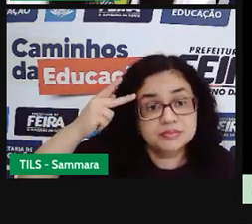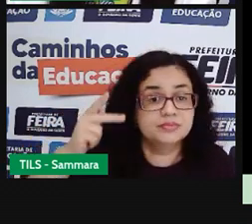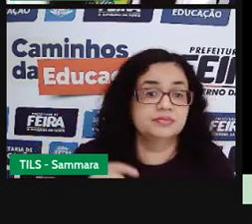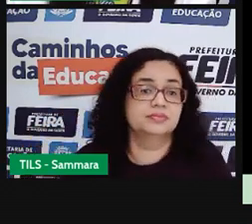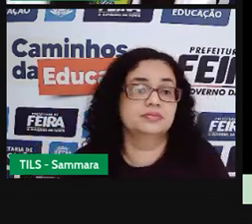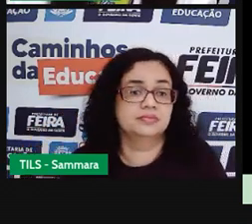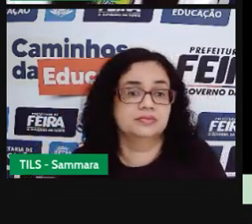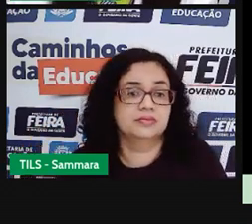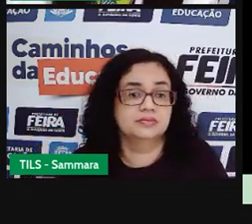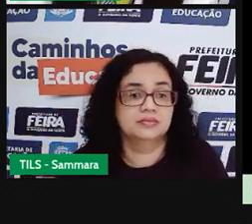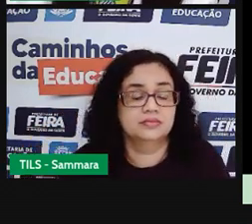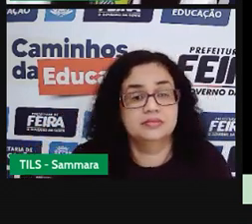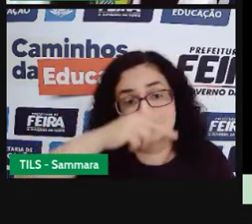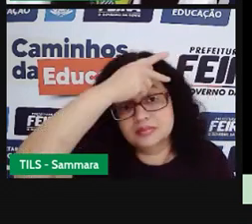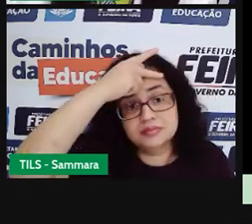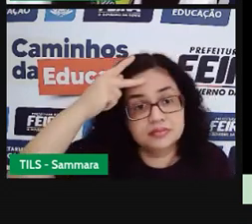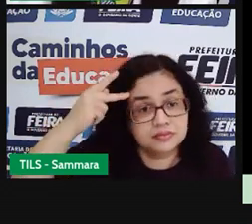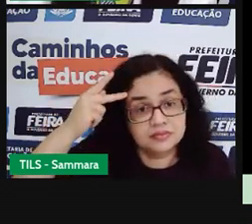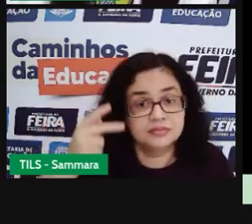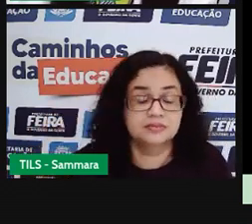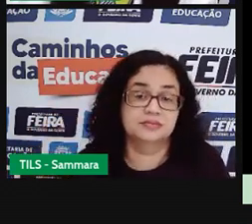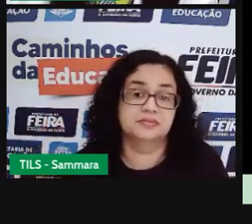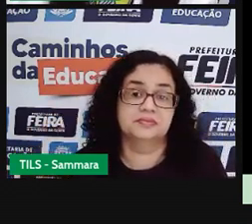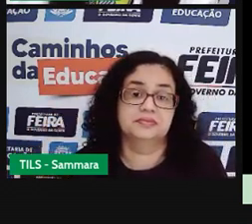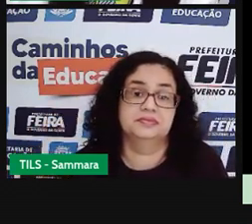entre as suas diversas atividades